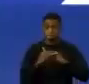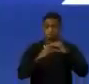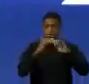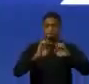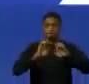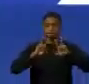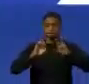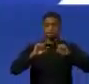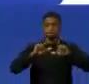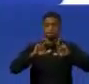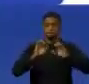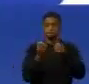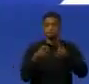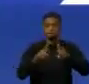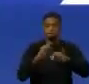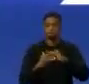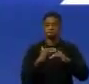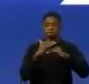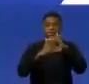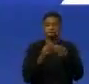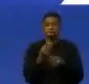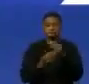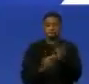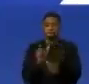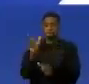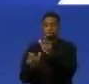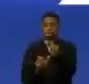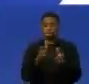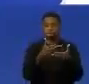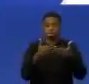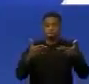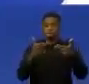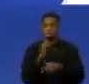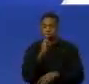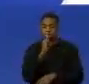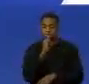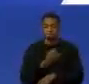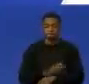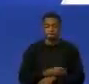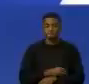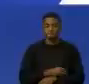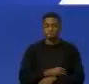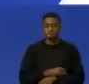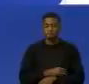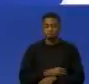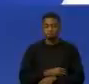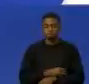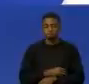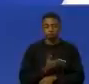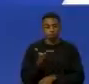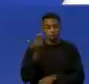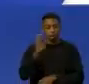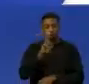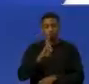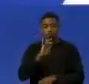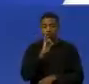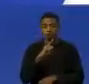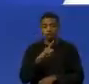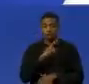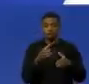sobre a classificação dos seres vivos. Porque antigamente a gente costumava utilizar